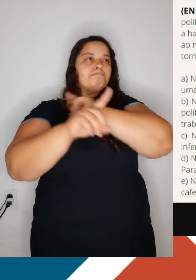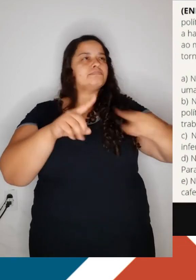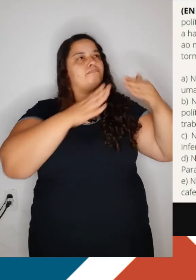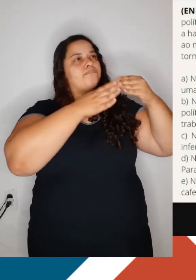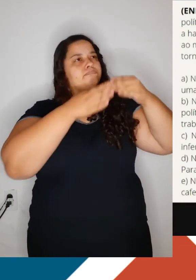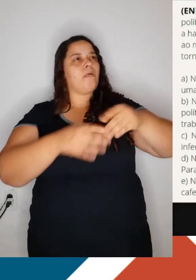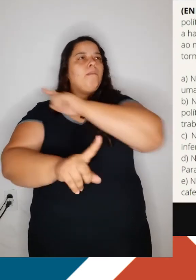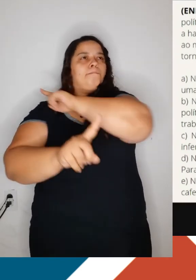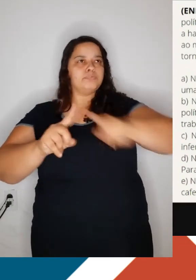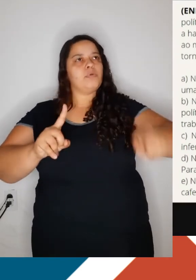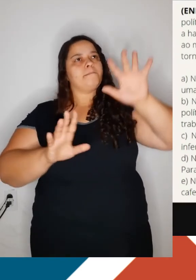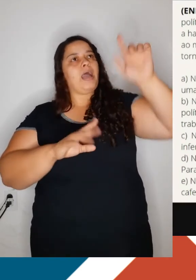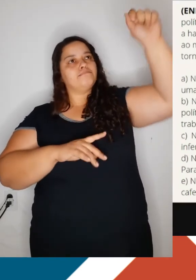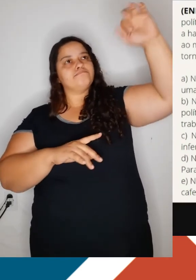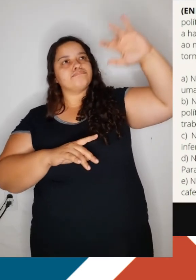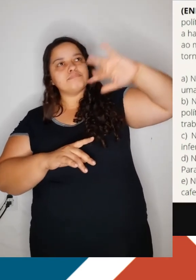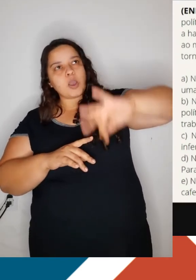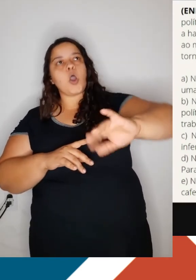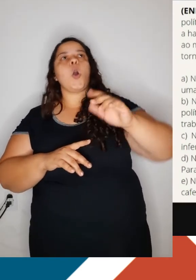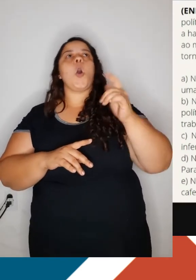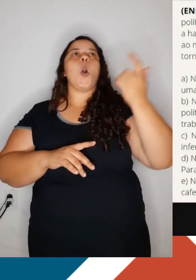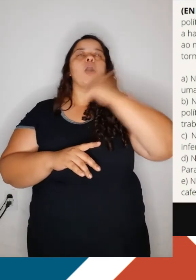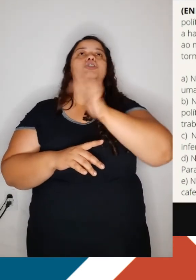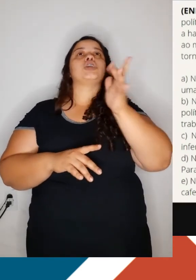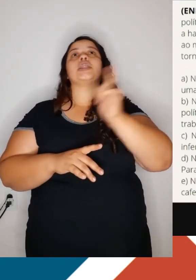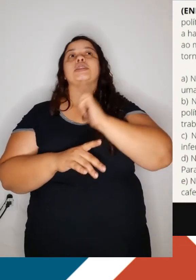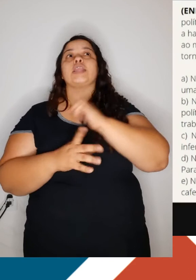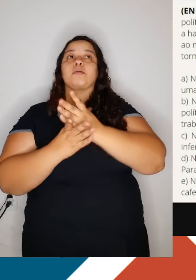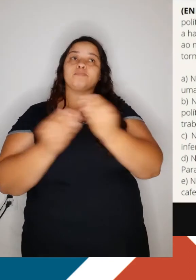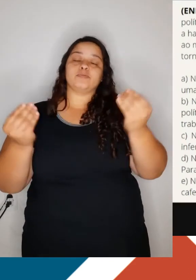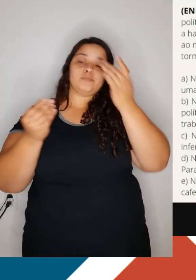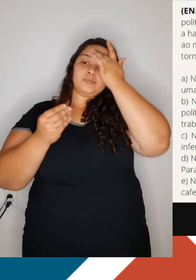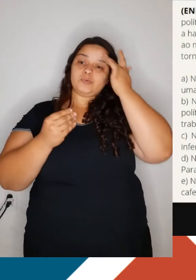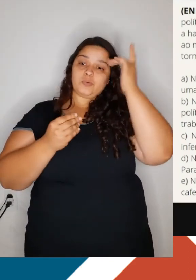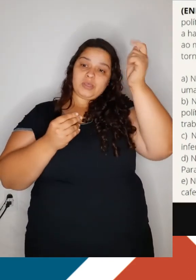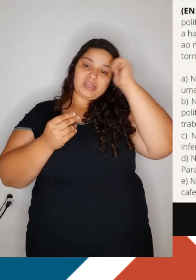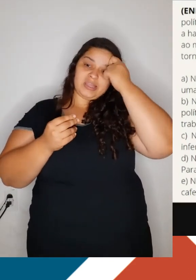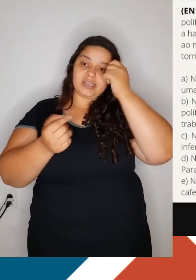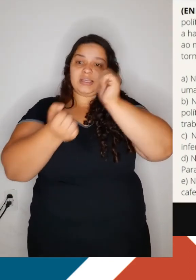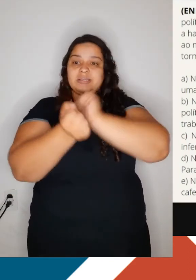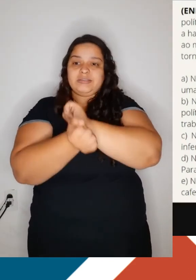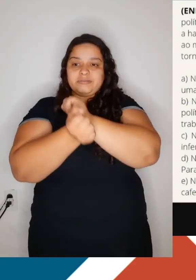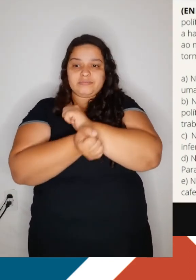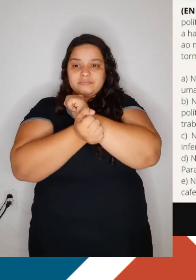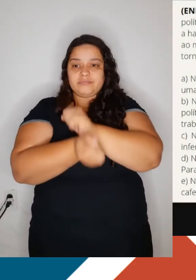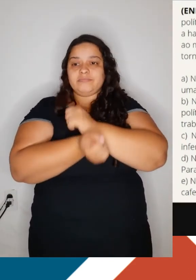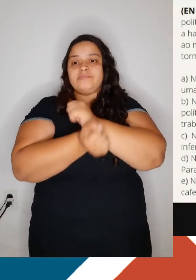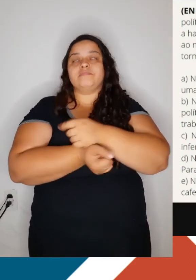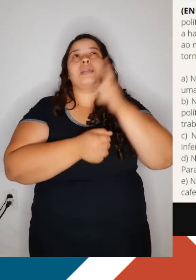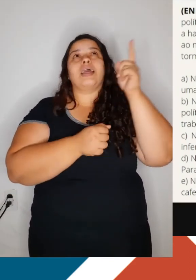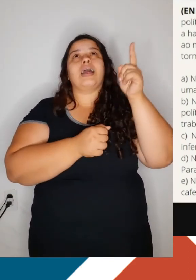proibição do tráfico transatlântico, né? Foi uma alternativa de desviar das regiões com uma